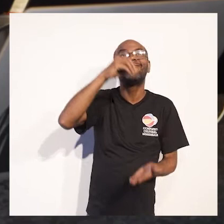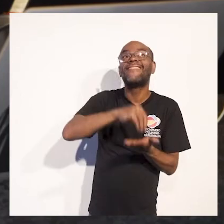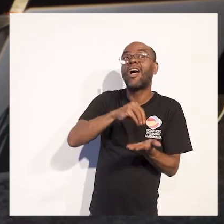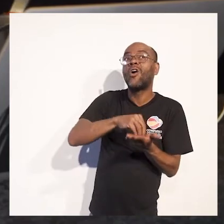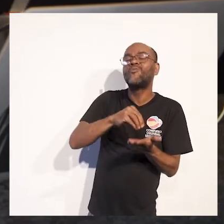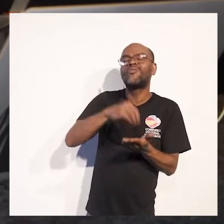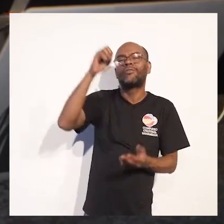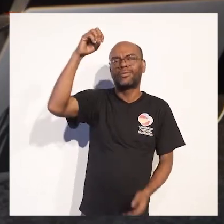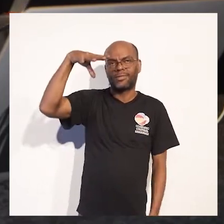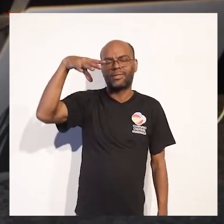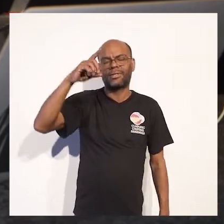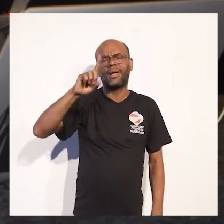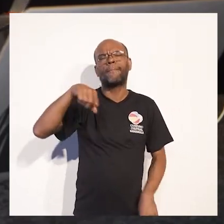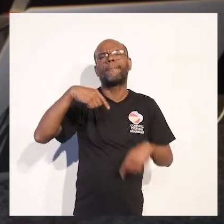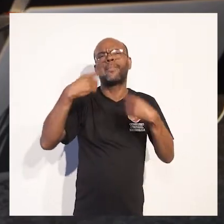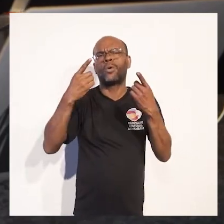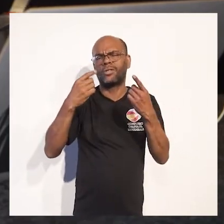explicar um pouco mais para frente.